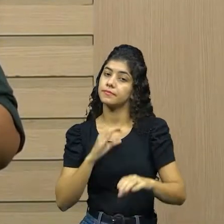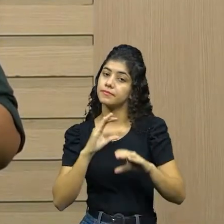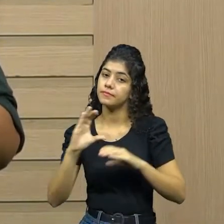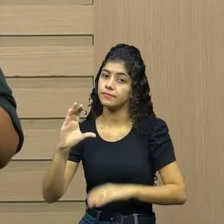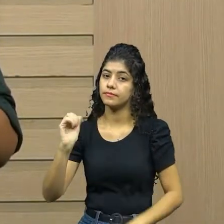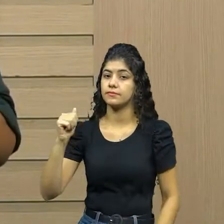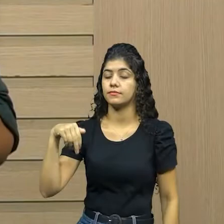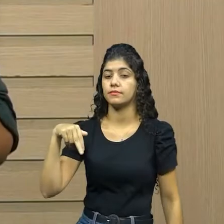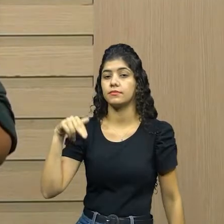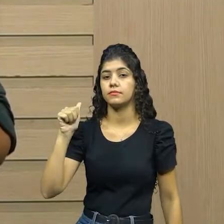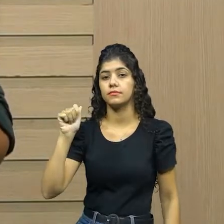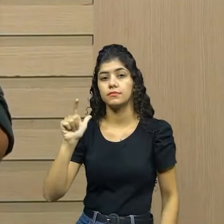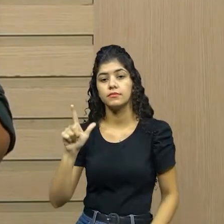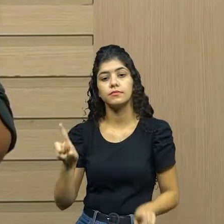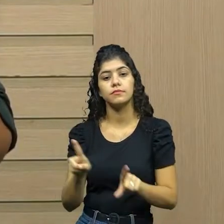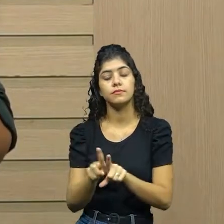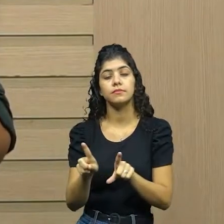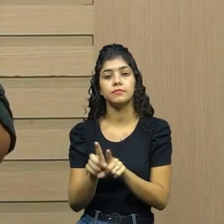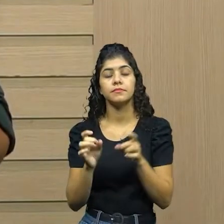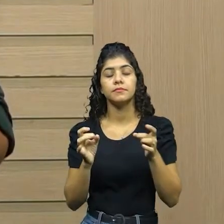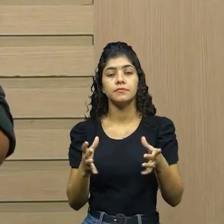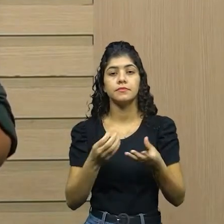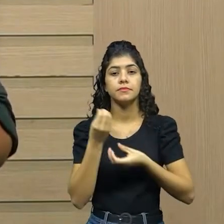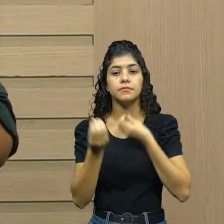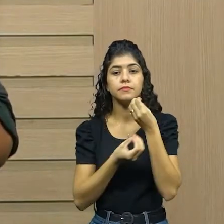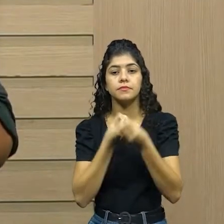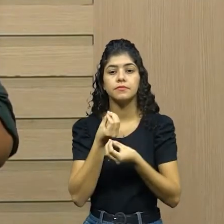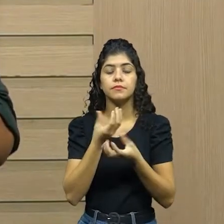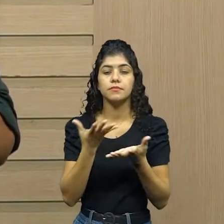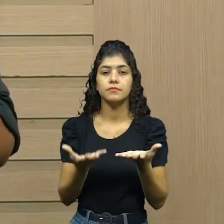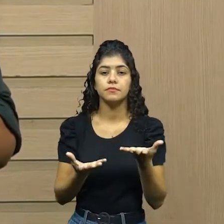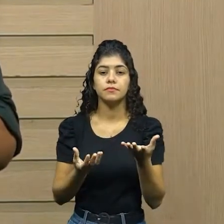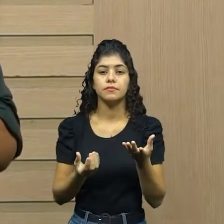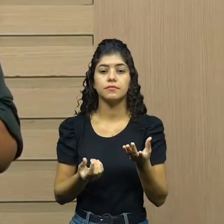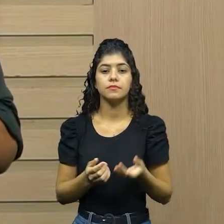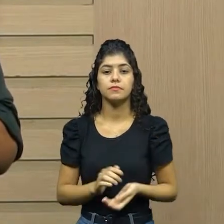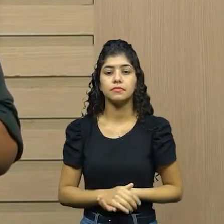desse canal. Porque como é que ele vai vender, como é que ele vai